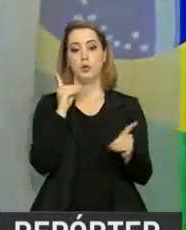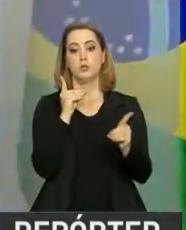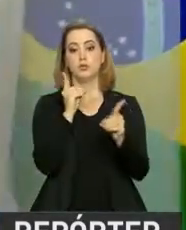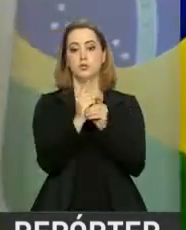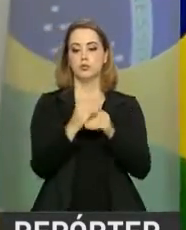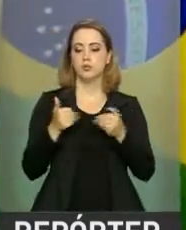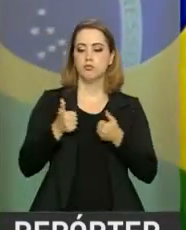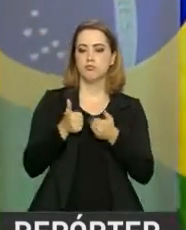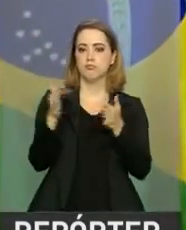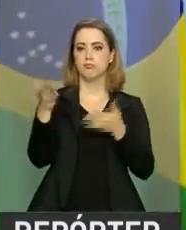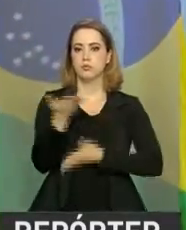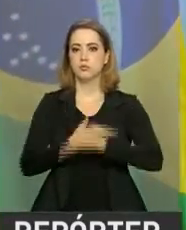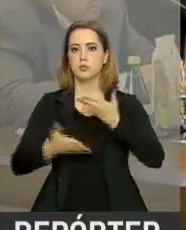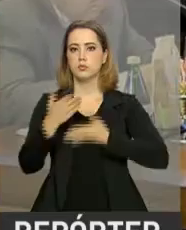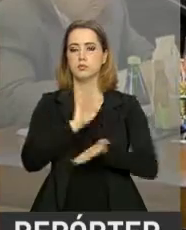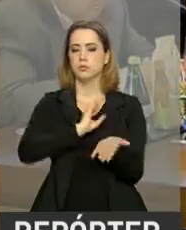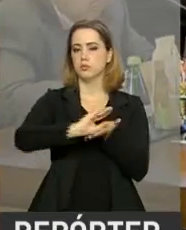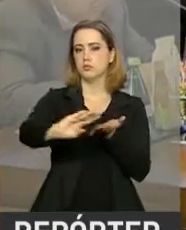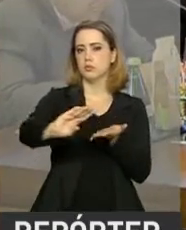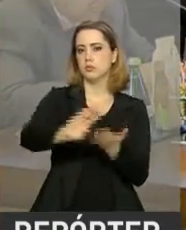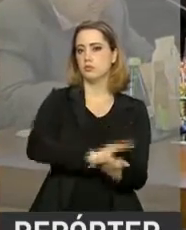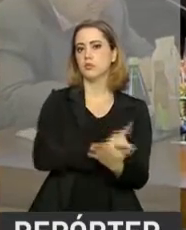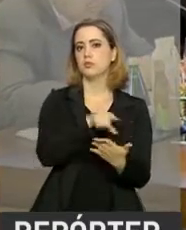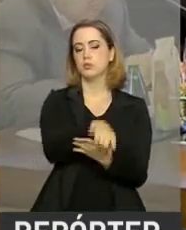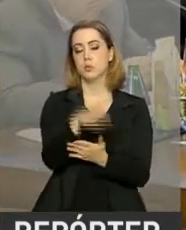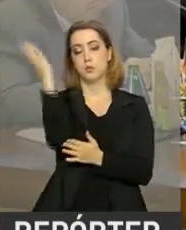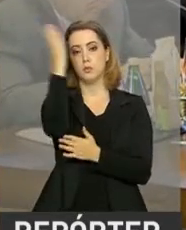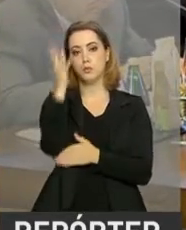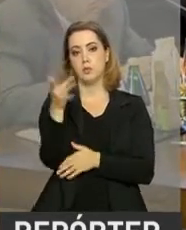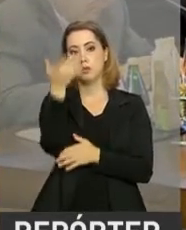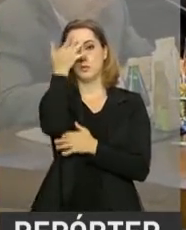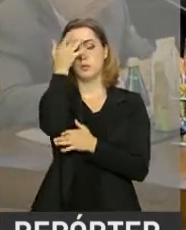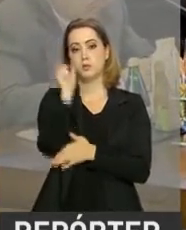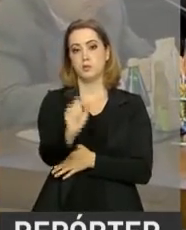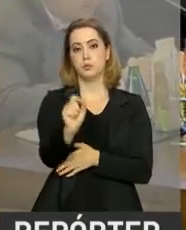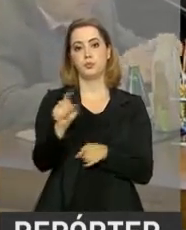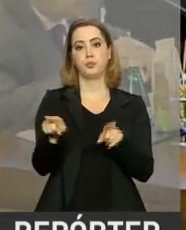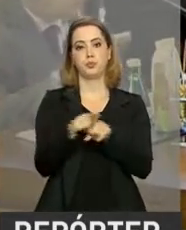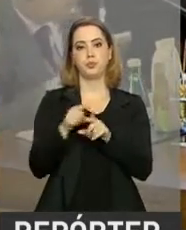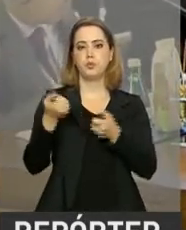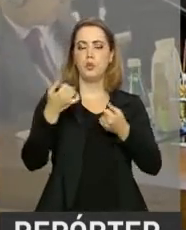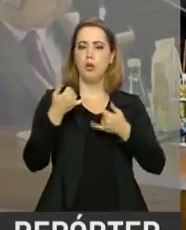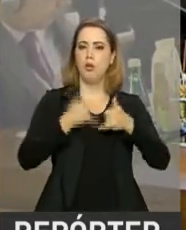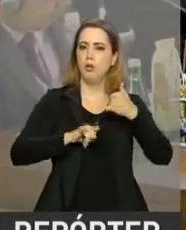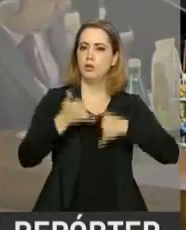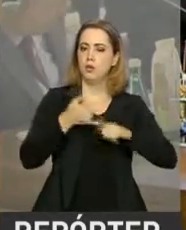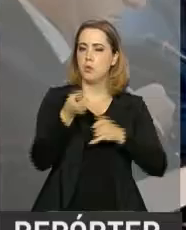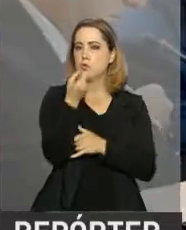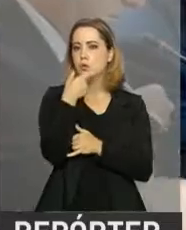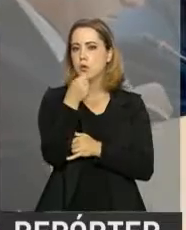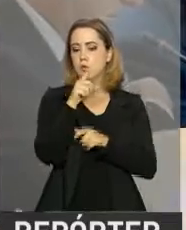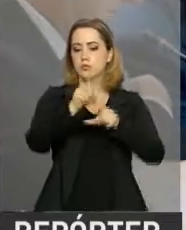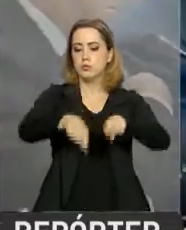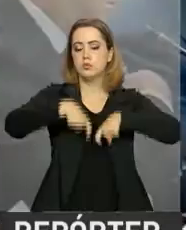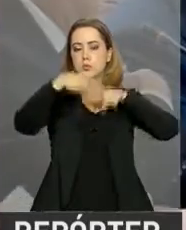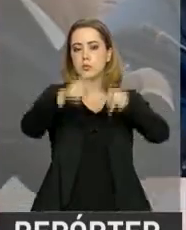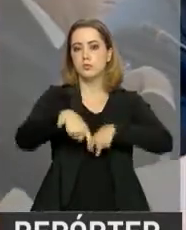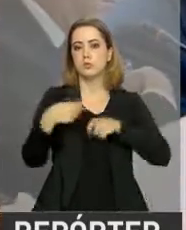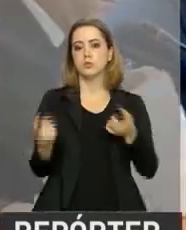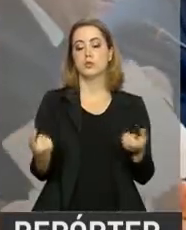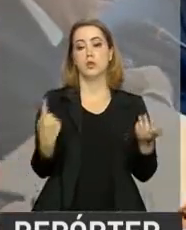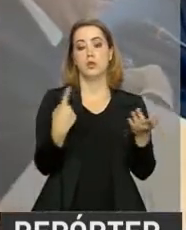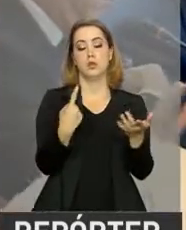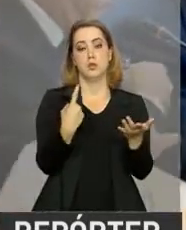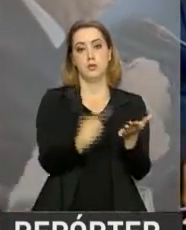para ampliar o comércio e investimentos brasil e índia assinaram acordos para a produção de remédios e na área de agricultura fecharam parceria para